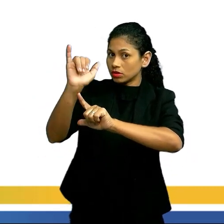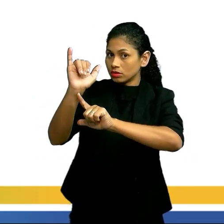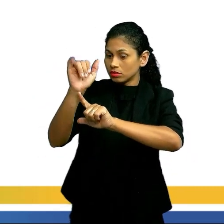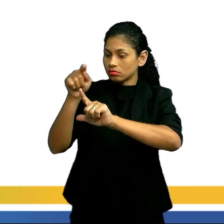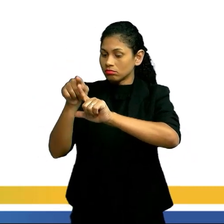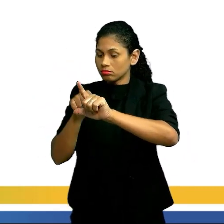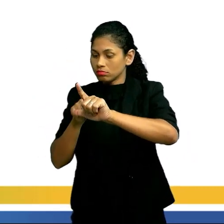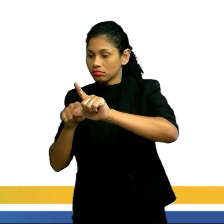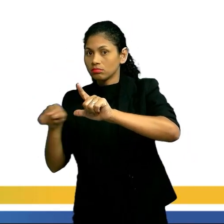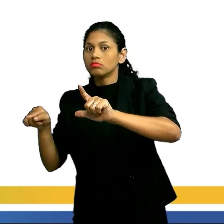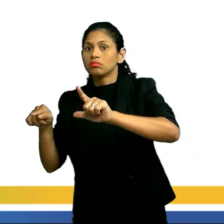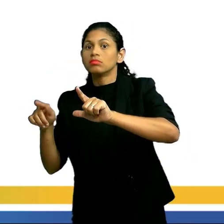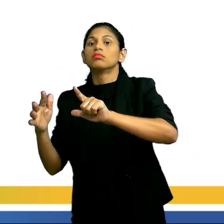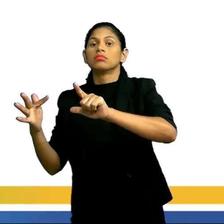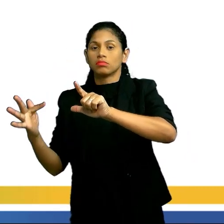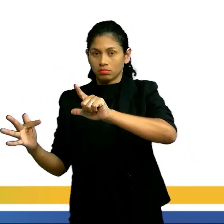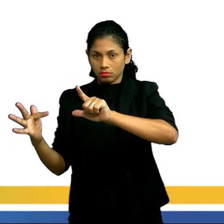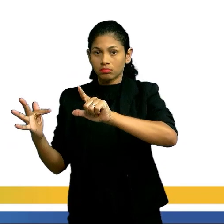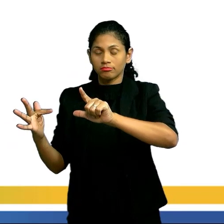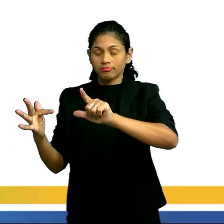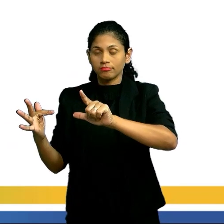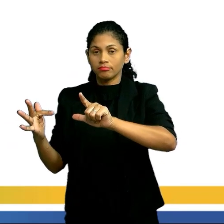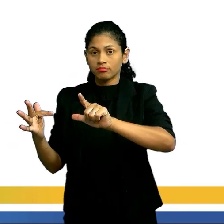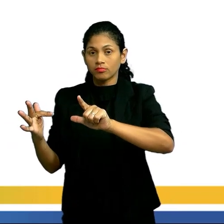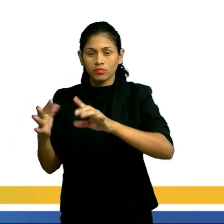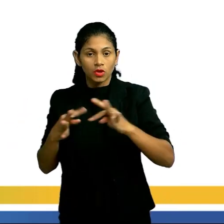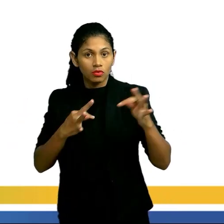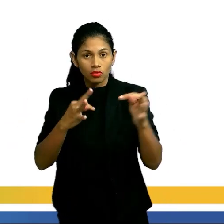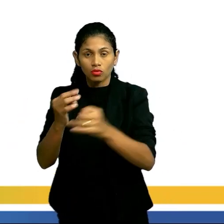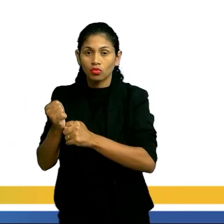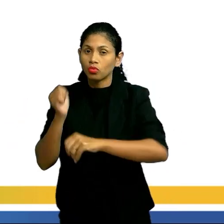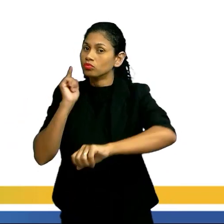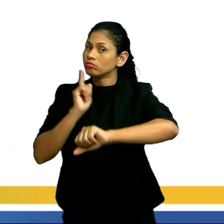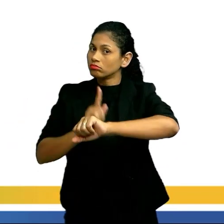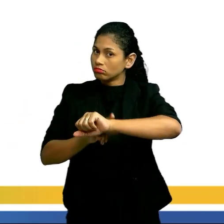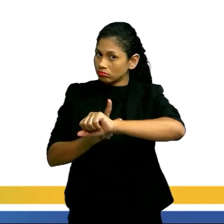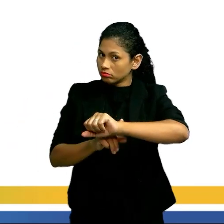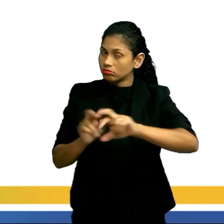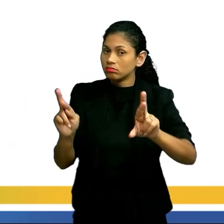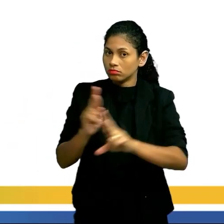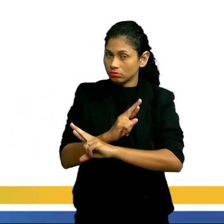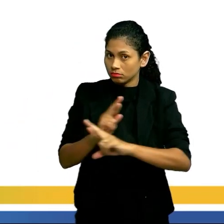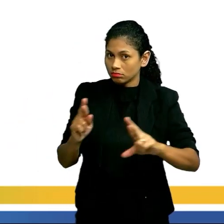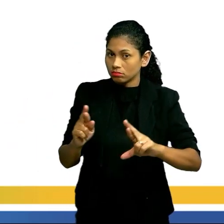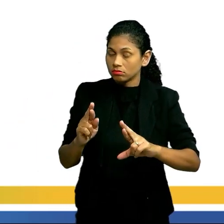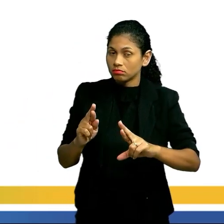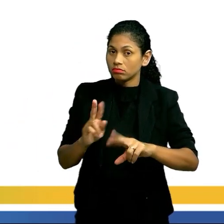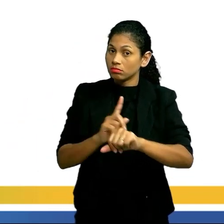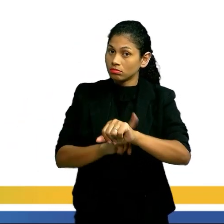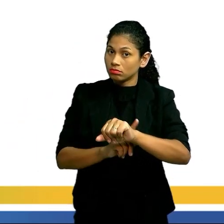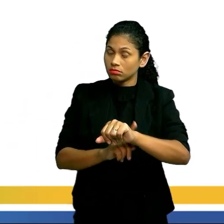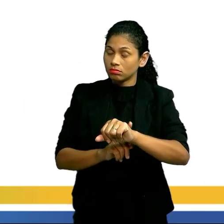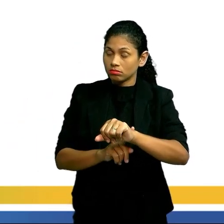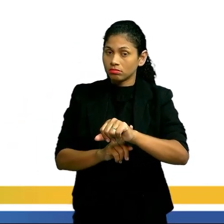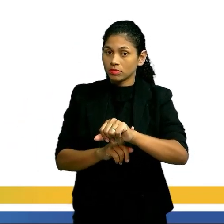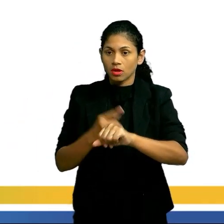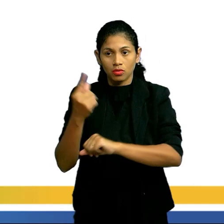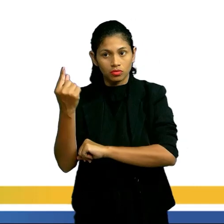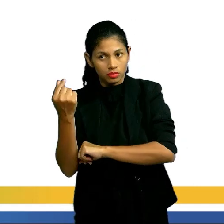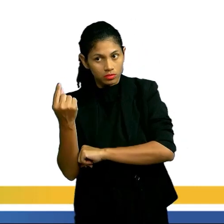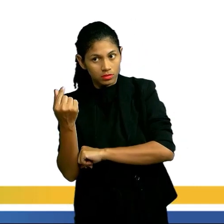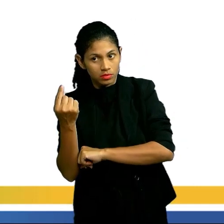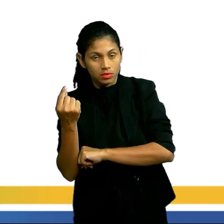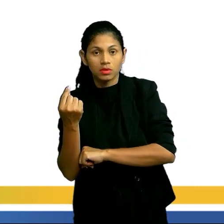função do tempo. Tanto as peças quanto o valor do faturamento.